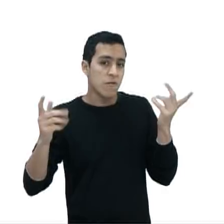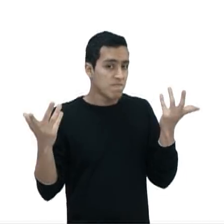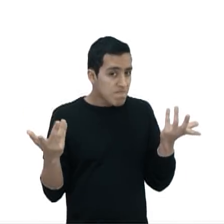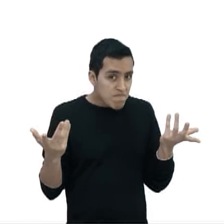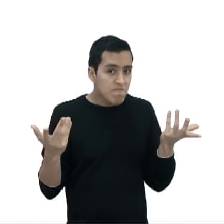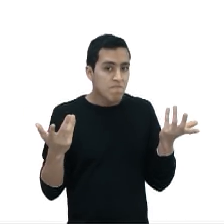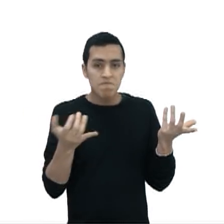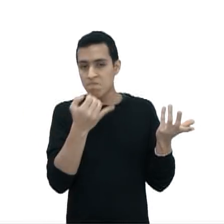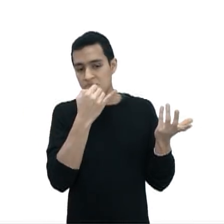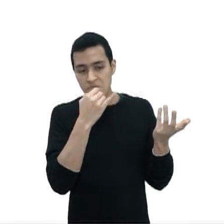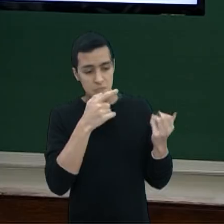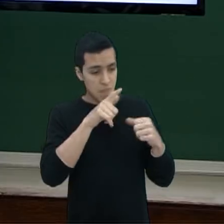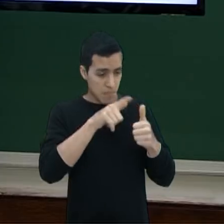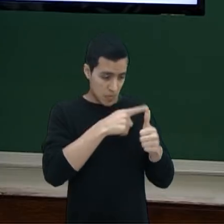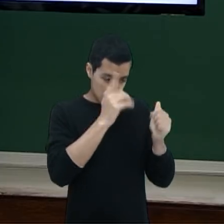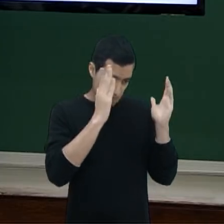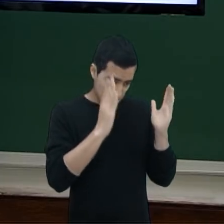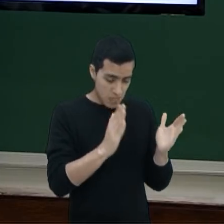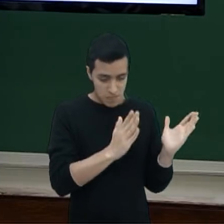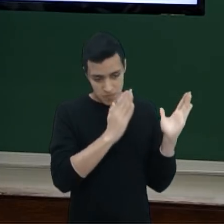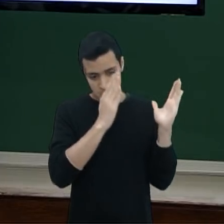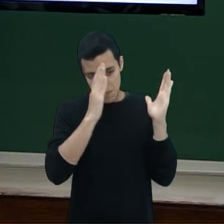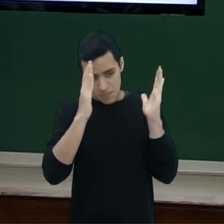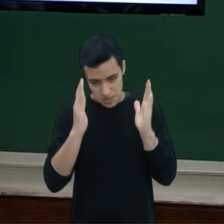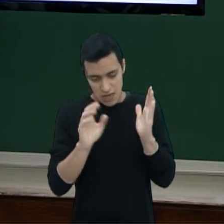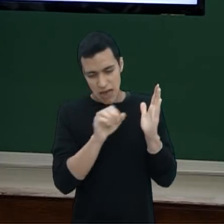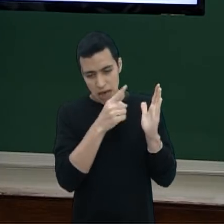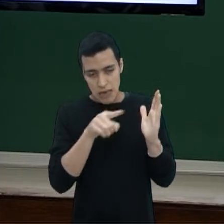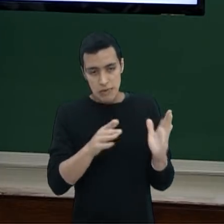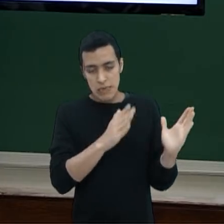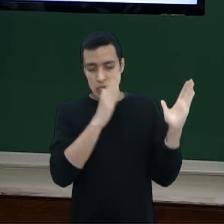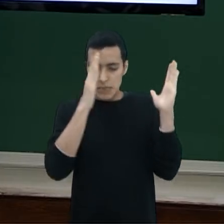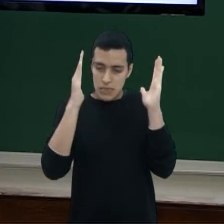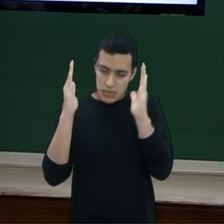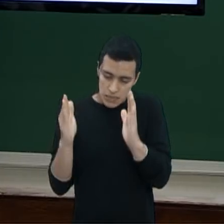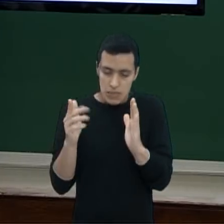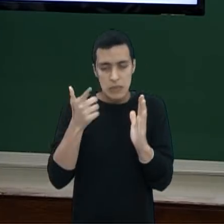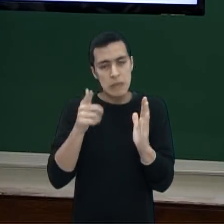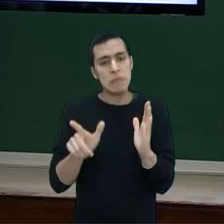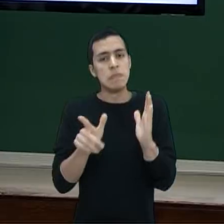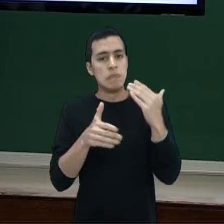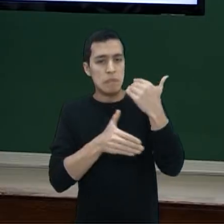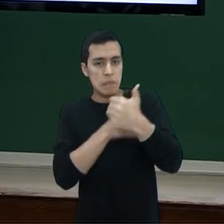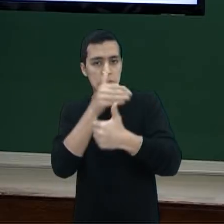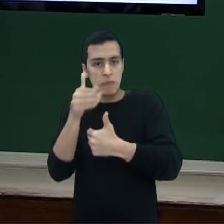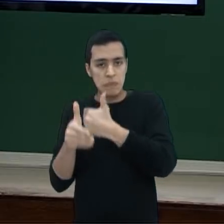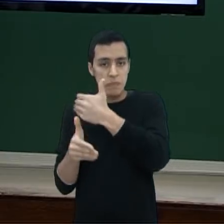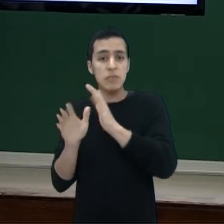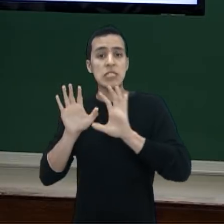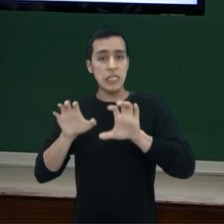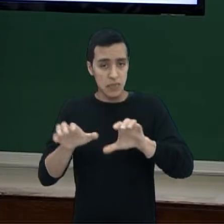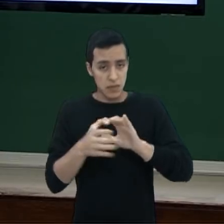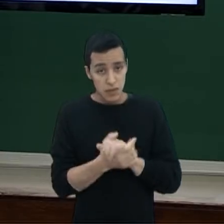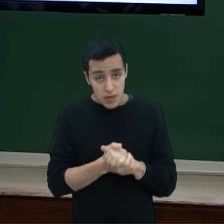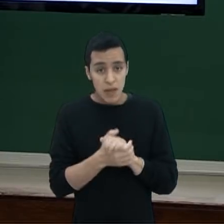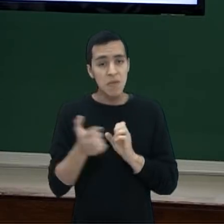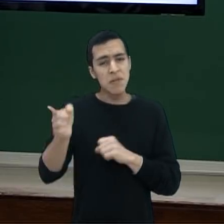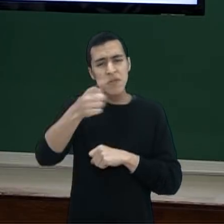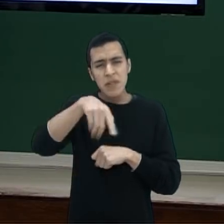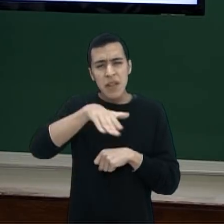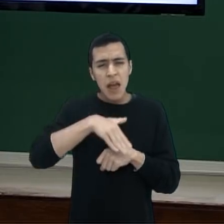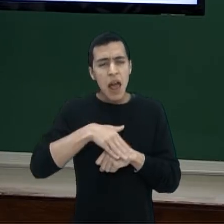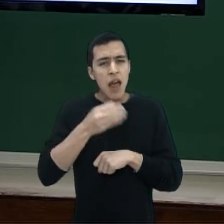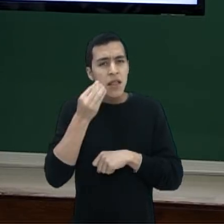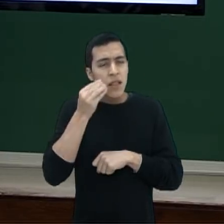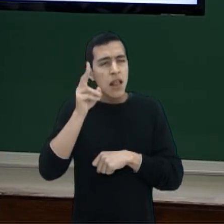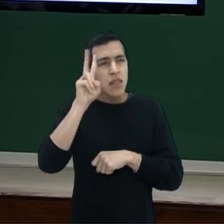certo? Então, algo acontece primeiro, depois acontece uma outra cena, na sequência acontece outra coisa e, por fim, outra coisa. Então, vocês vão tentar